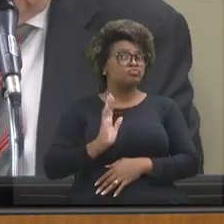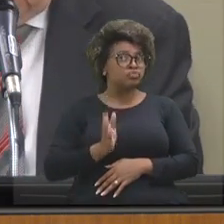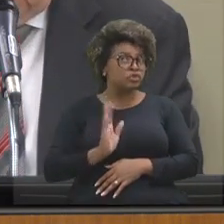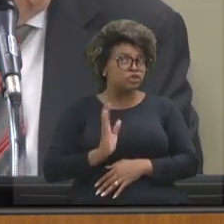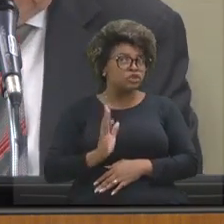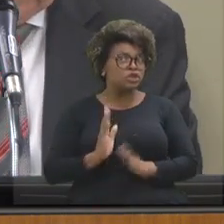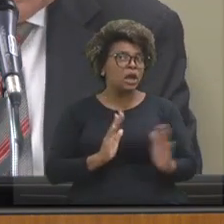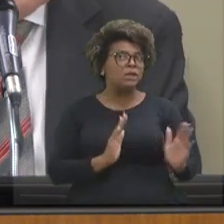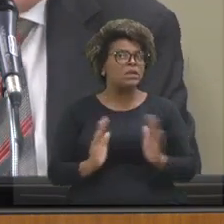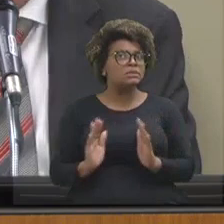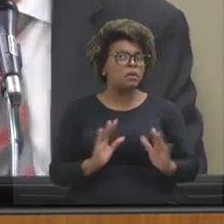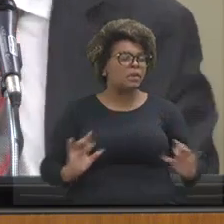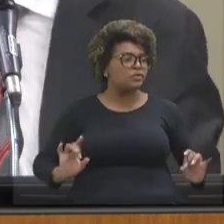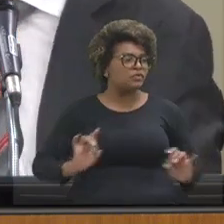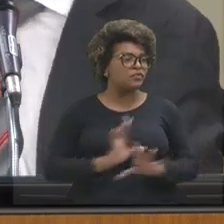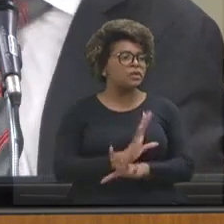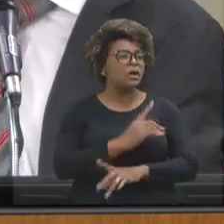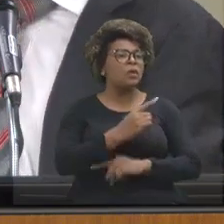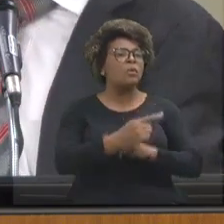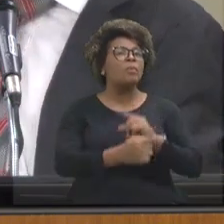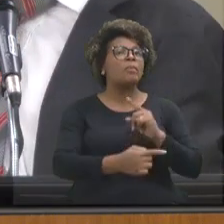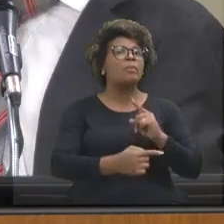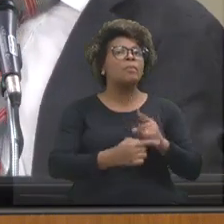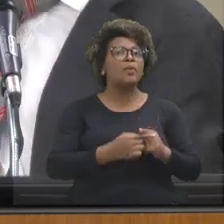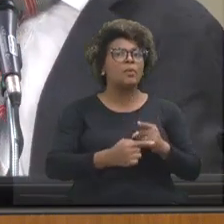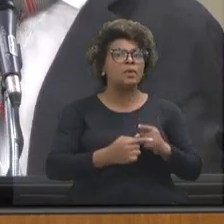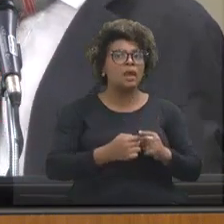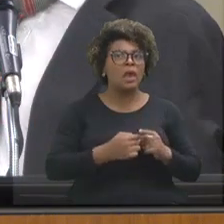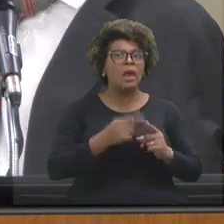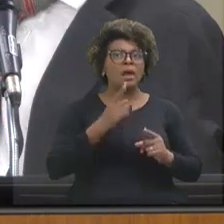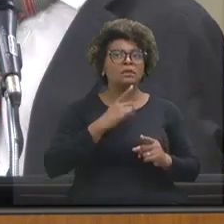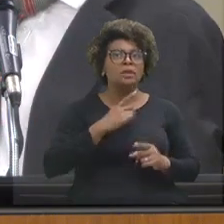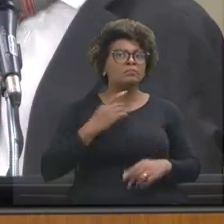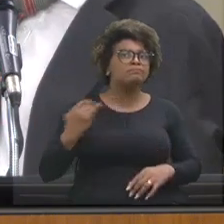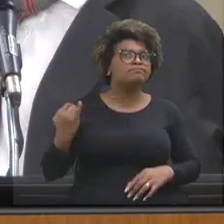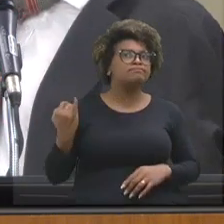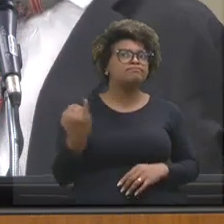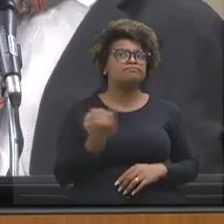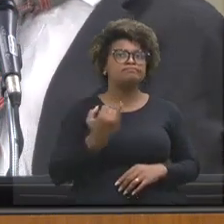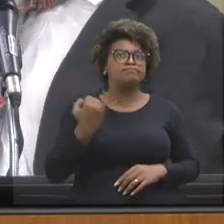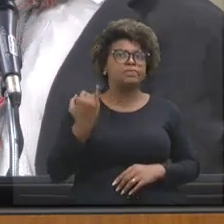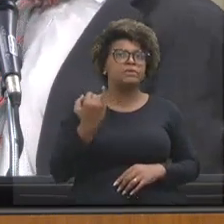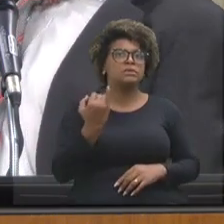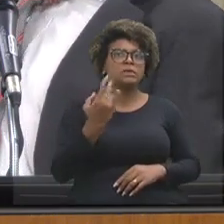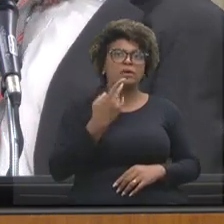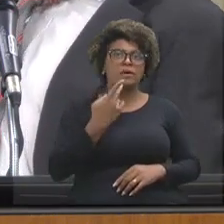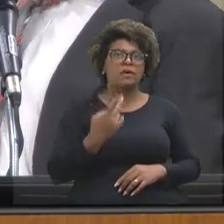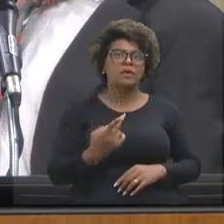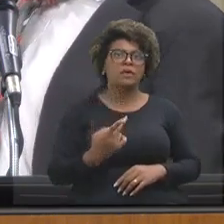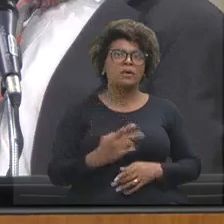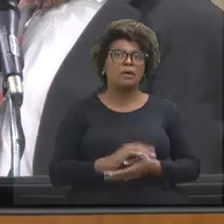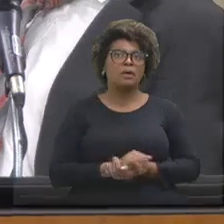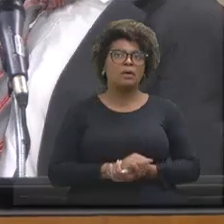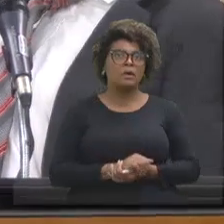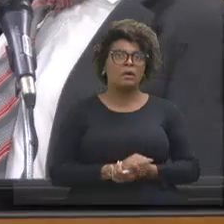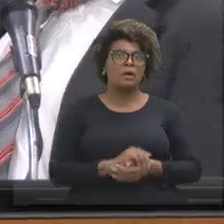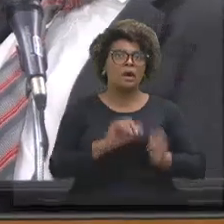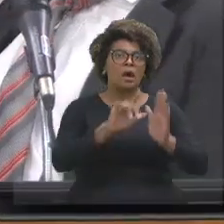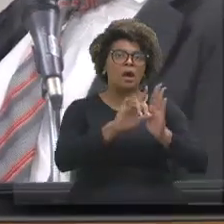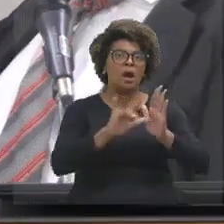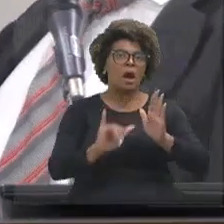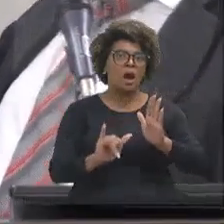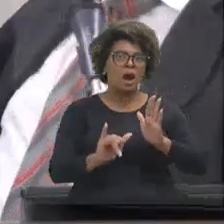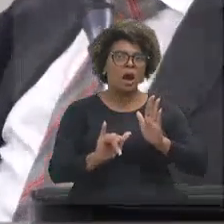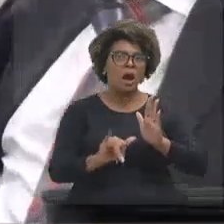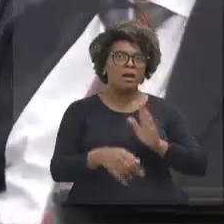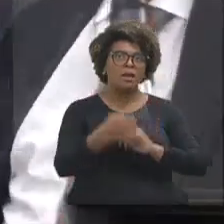no momento final é porque nós temos um ponto importante que como o a lei complementar